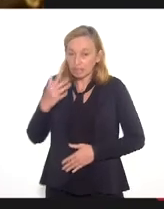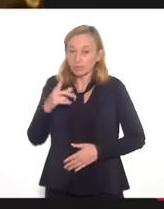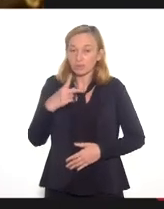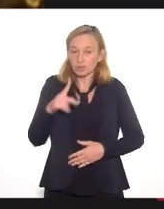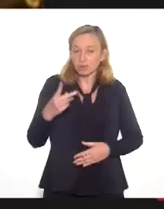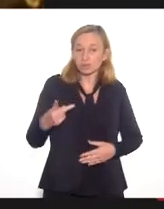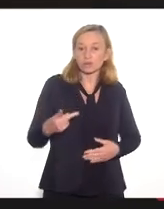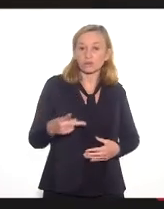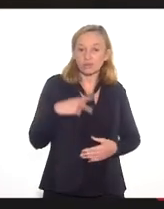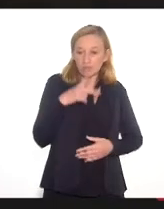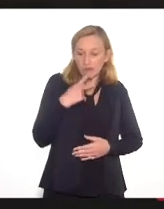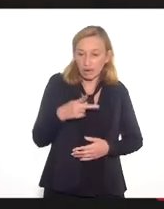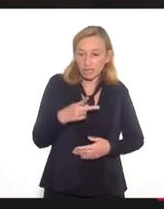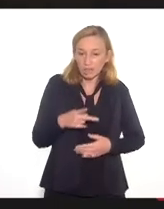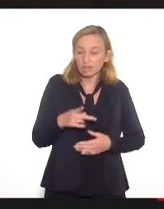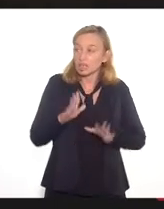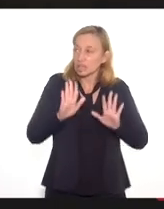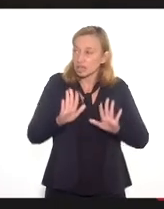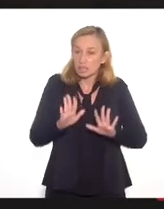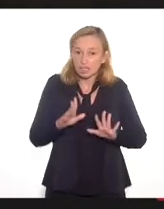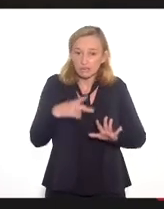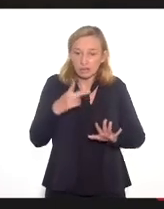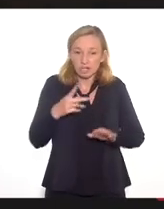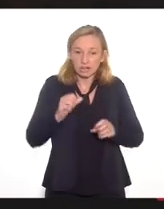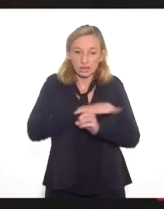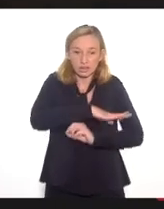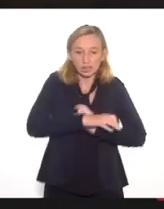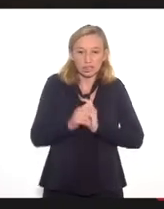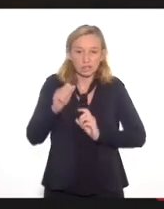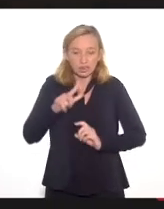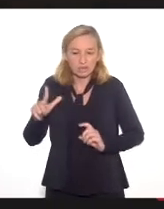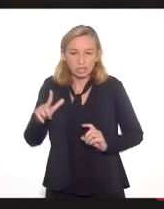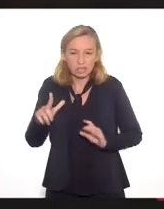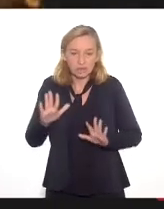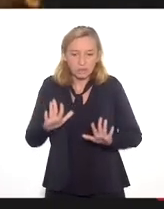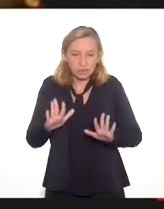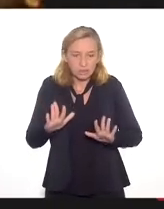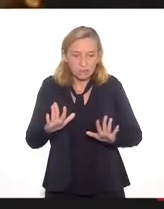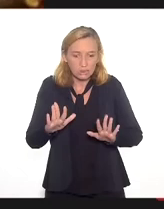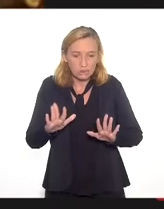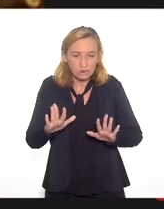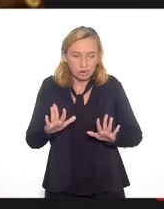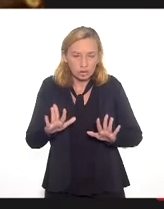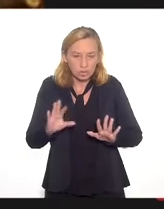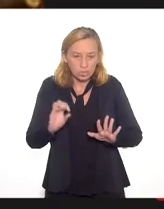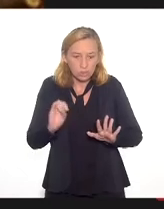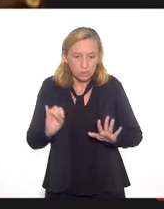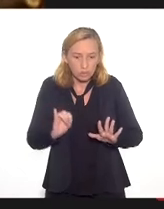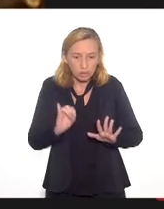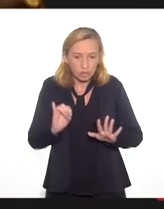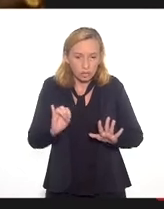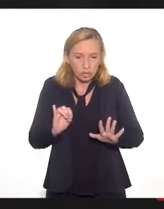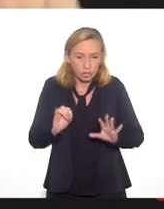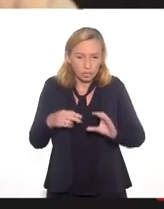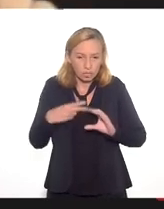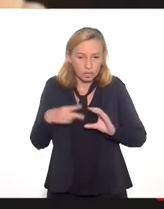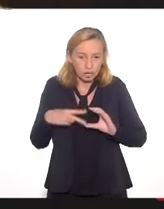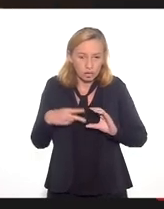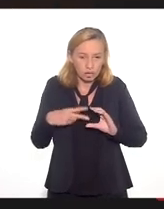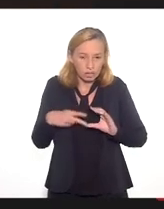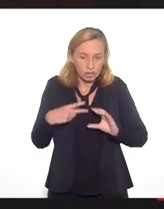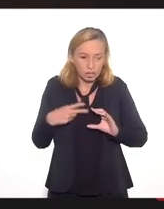sua participação e falando em sociedade sobre civil pois não senhor Afonso hoje a Câmara aprovou